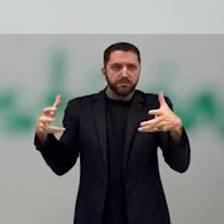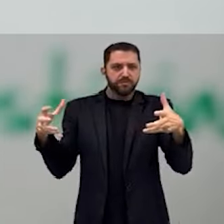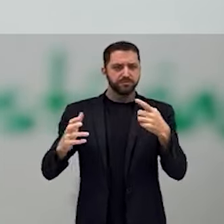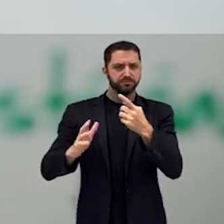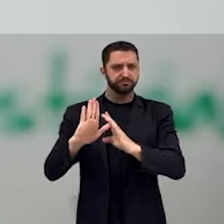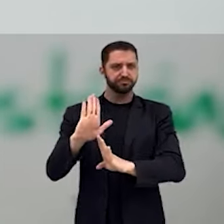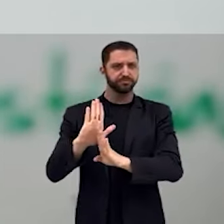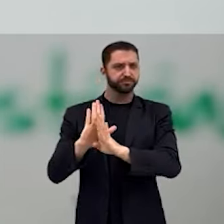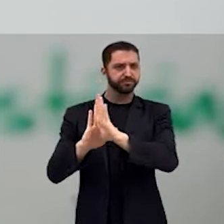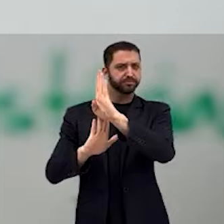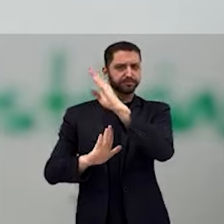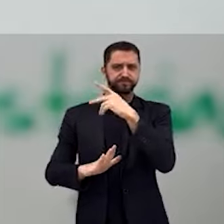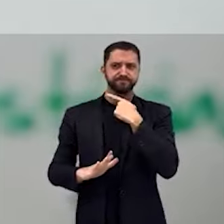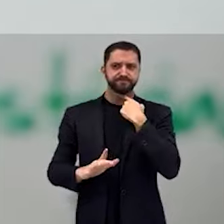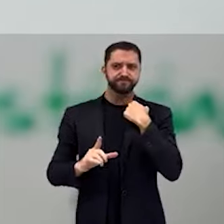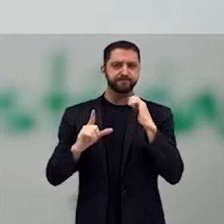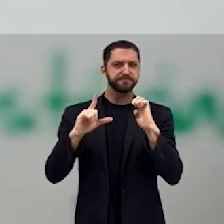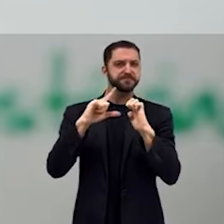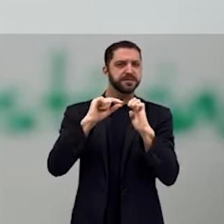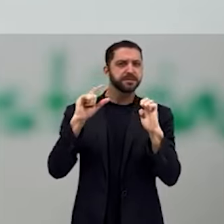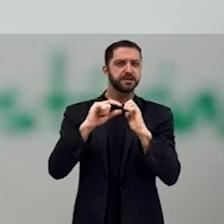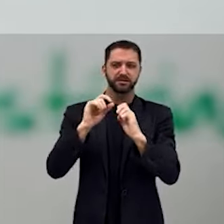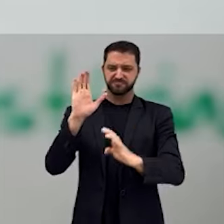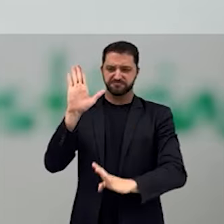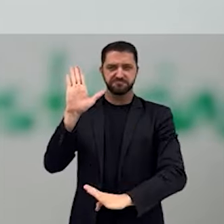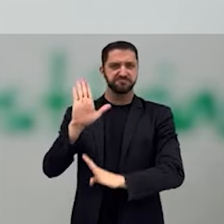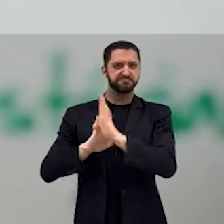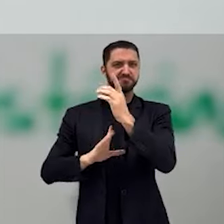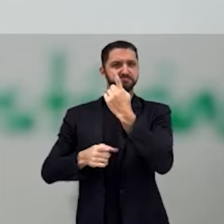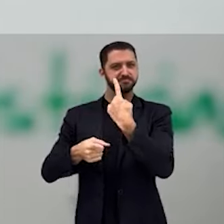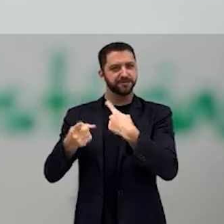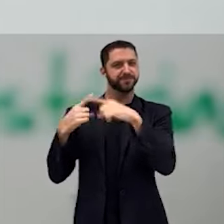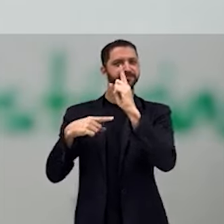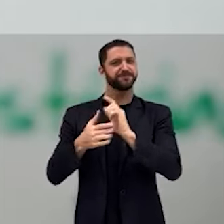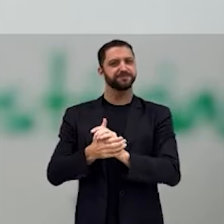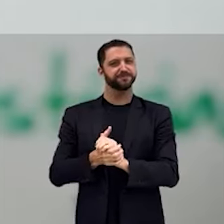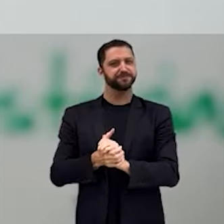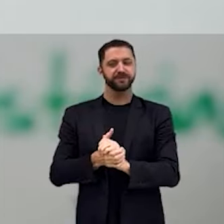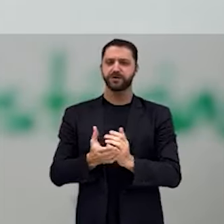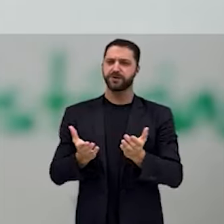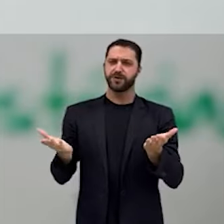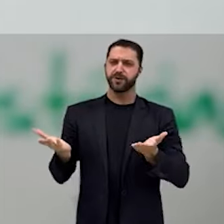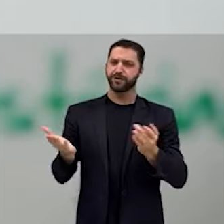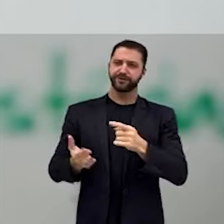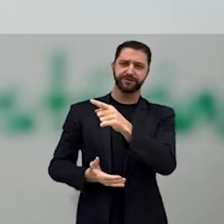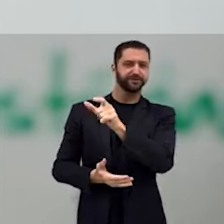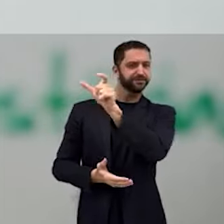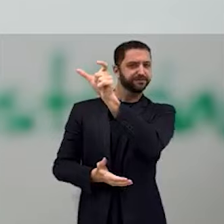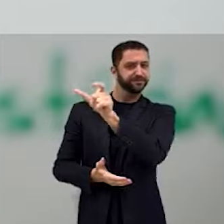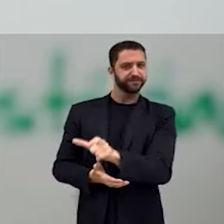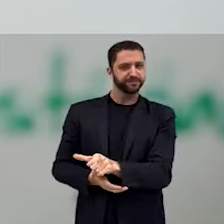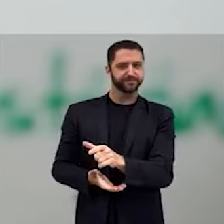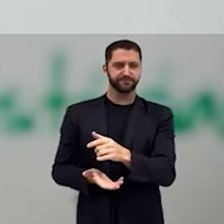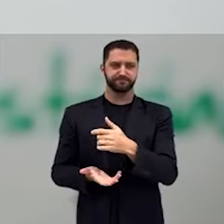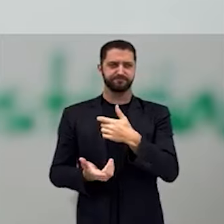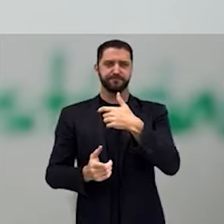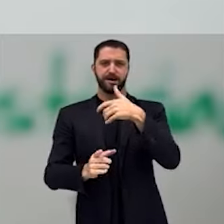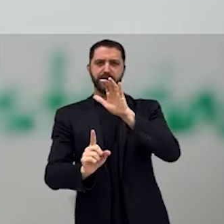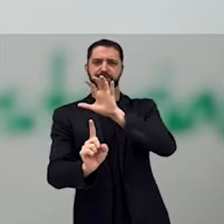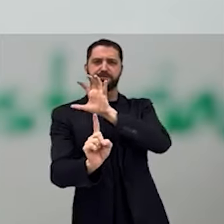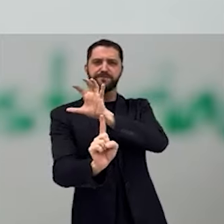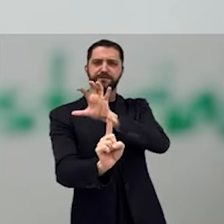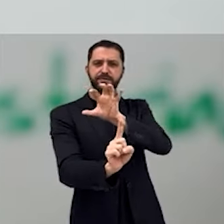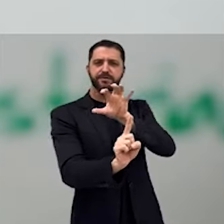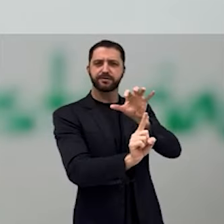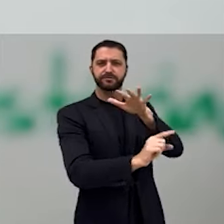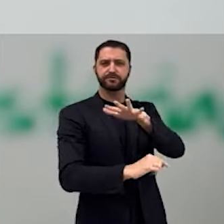empreendedor a impeliu a alcançar patamares muito maiores, viu? Hoje, ela é